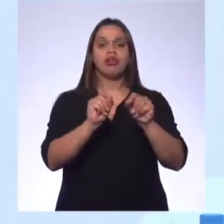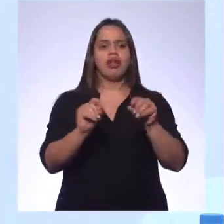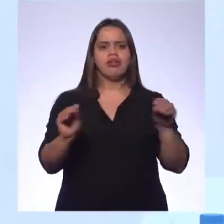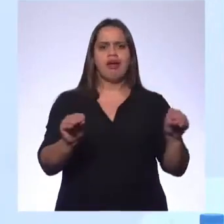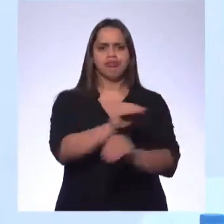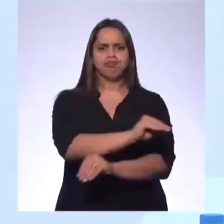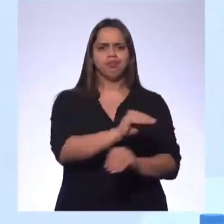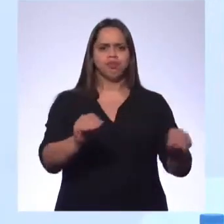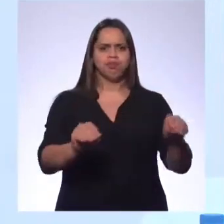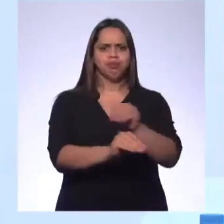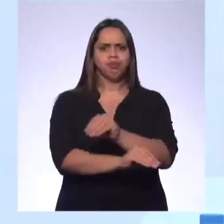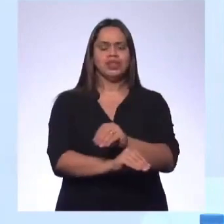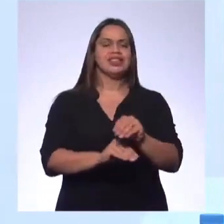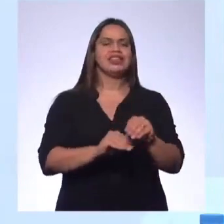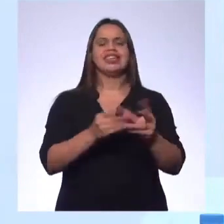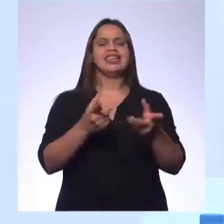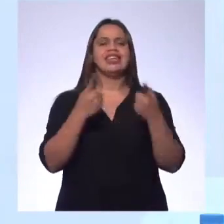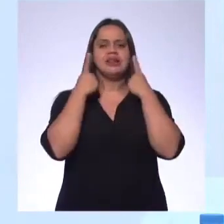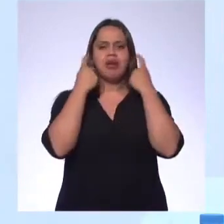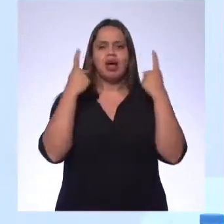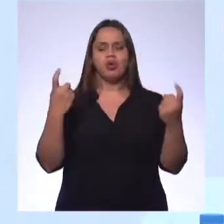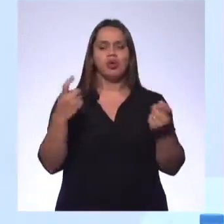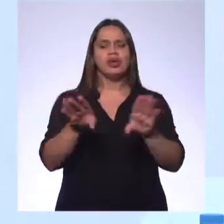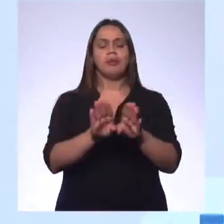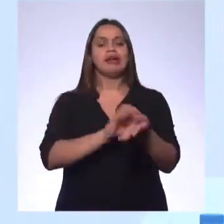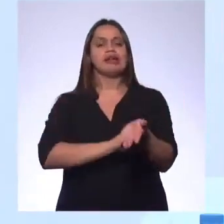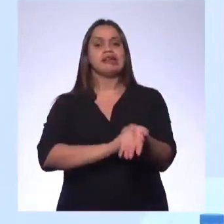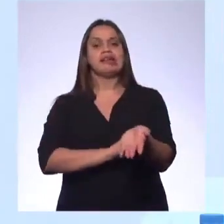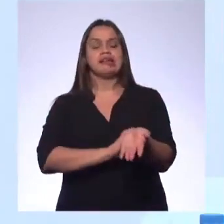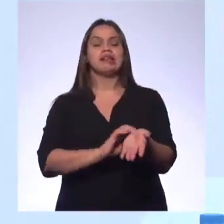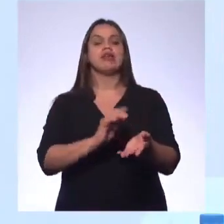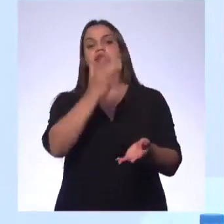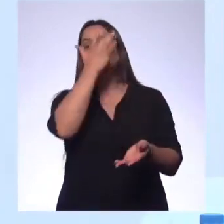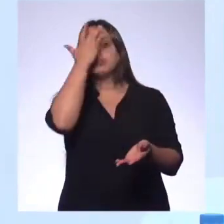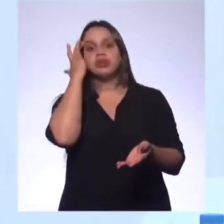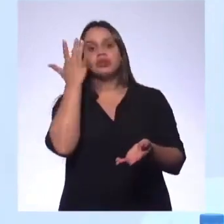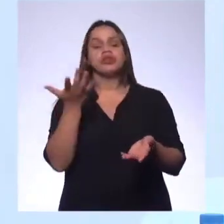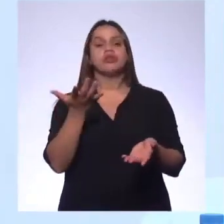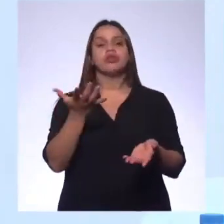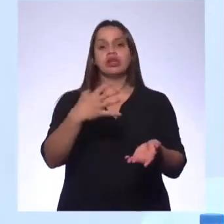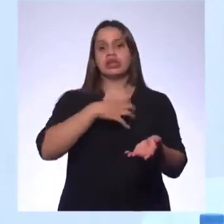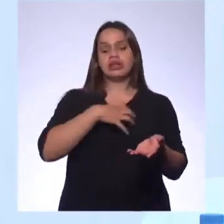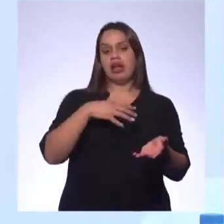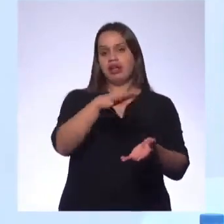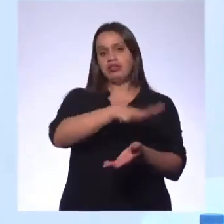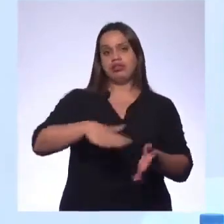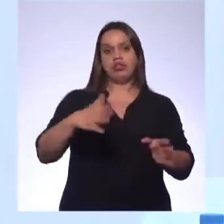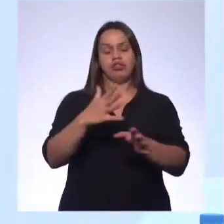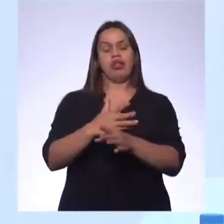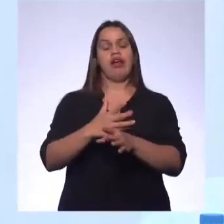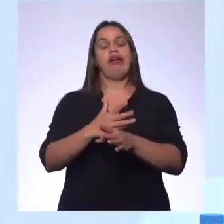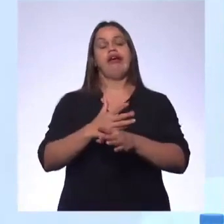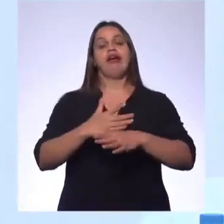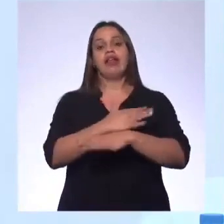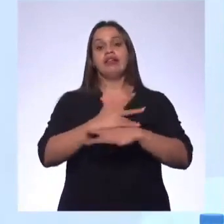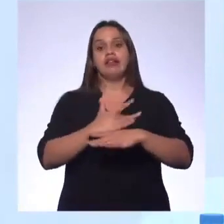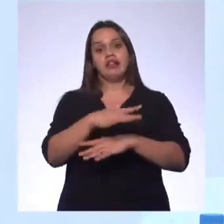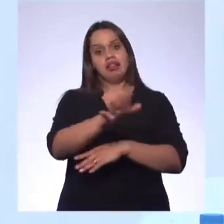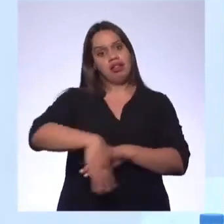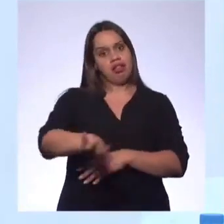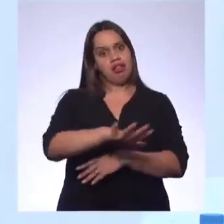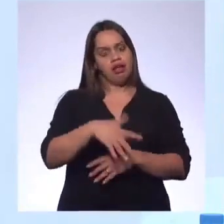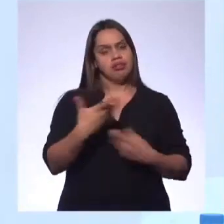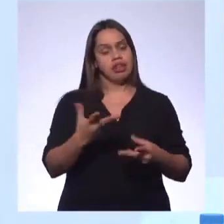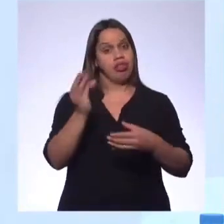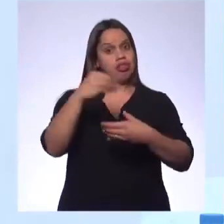desse barulho, dessa irritação, às vezes, que acaba causando aí nas grandes cidades, acaba causando no ser humano. E, dentro